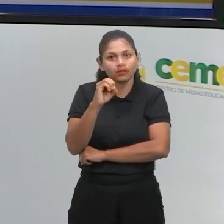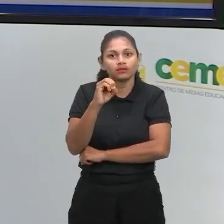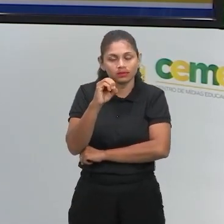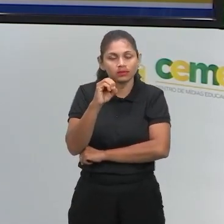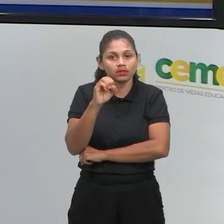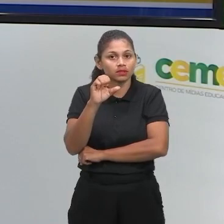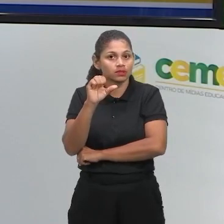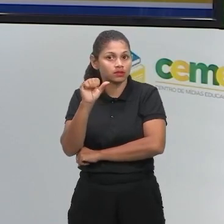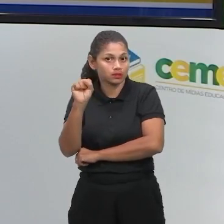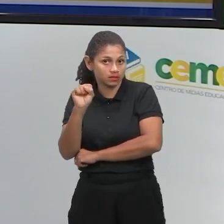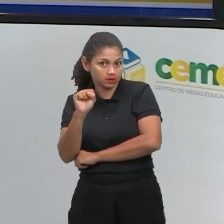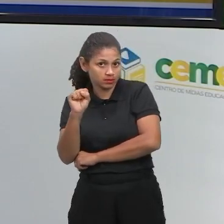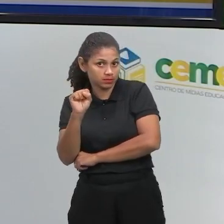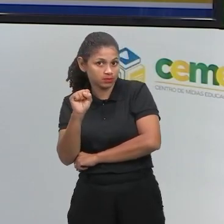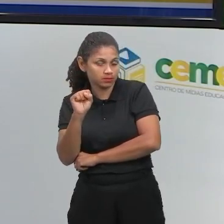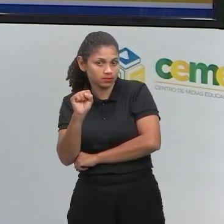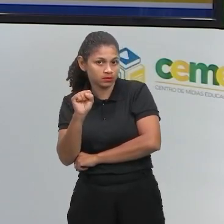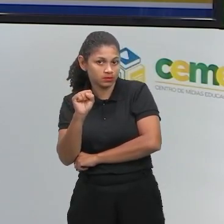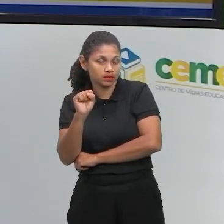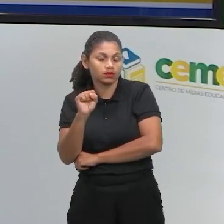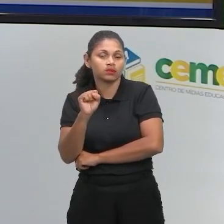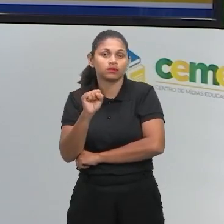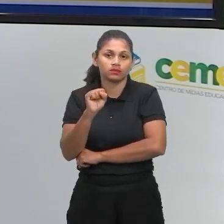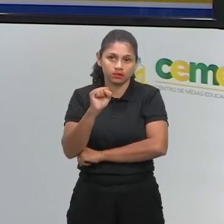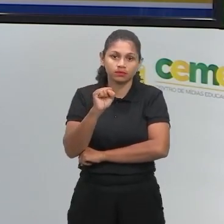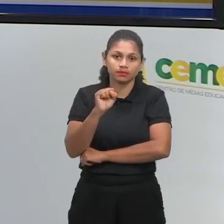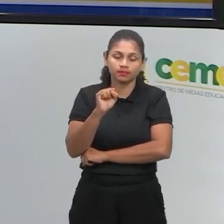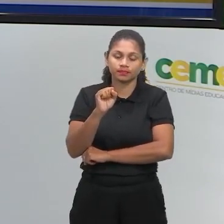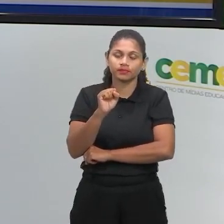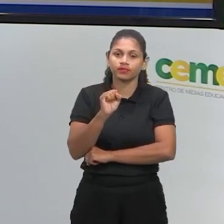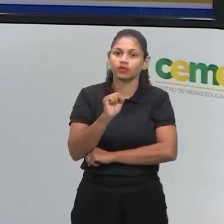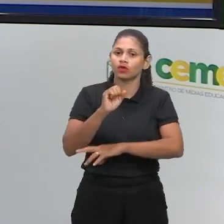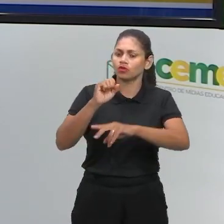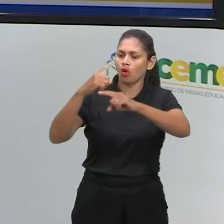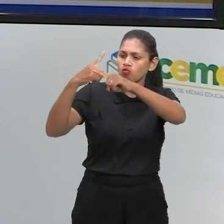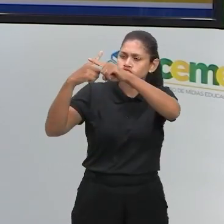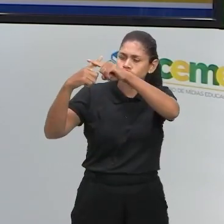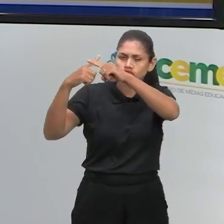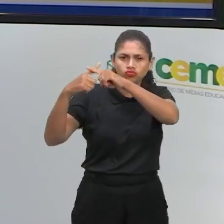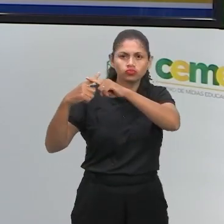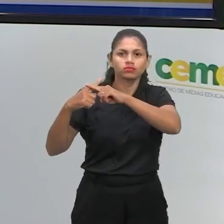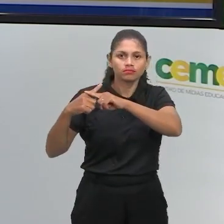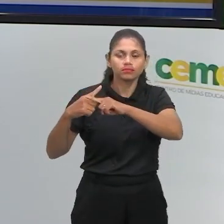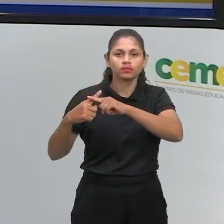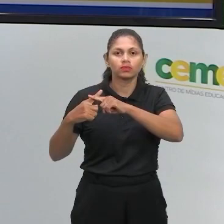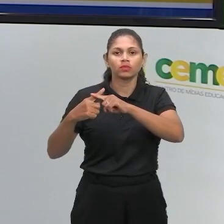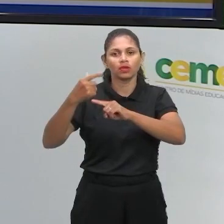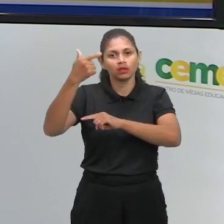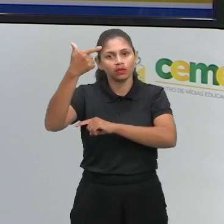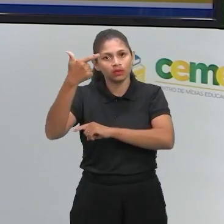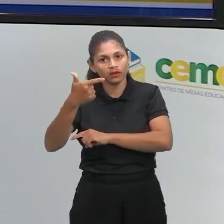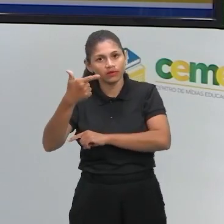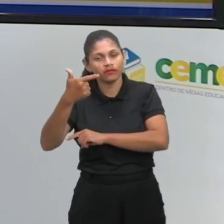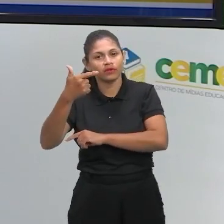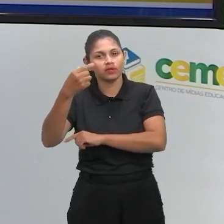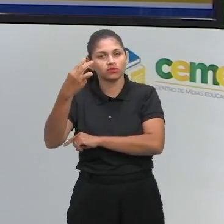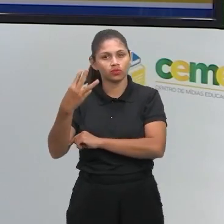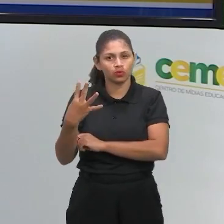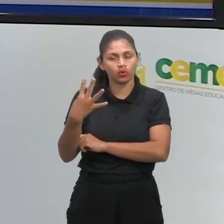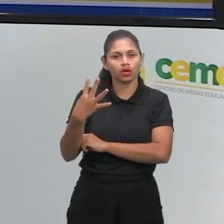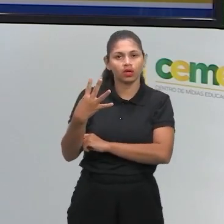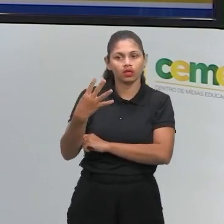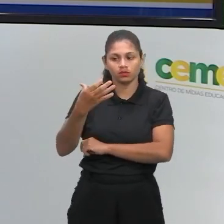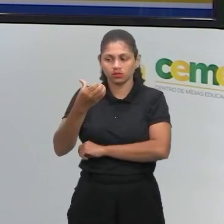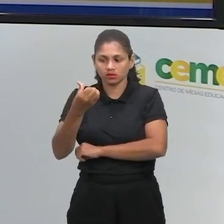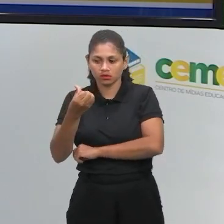você multiplica novamente por 60. Fazendo essas multiplicações, né, por 24, por 60 e